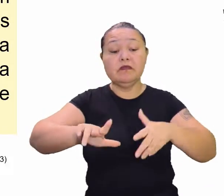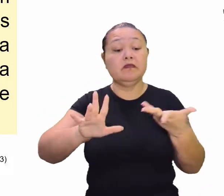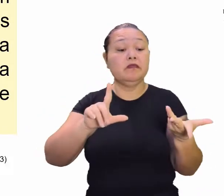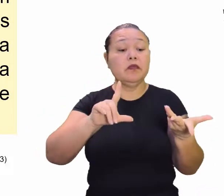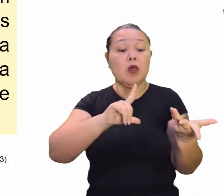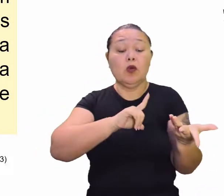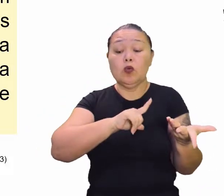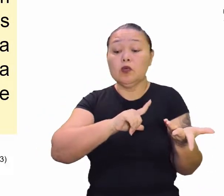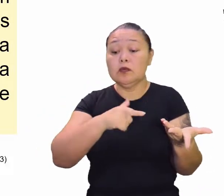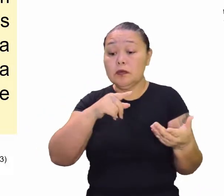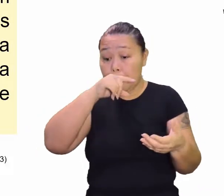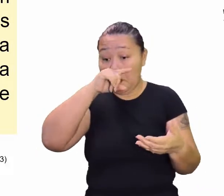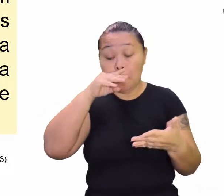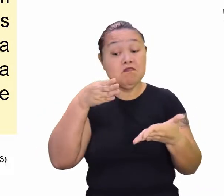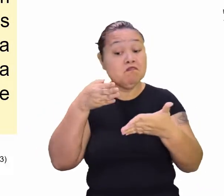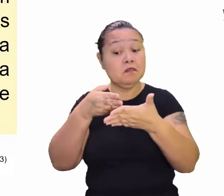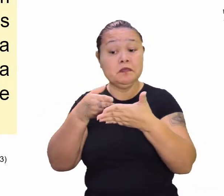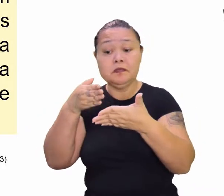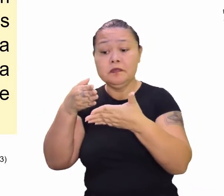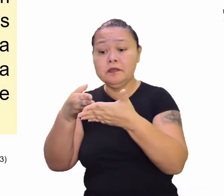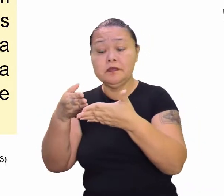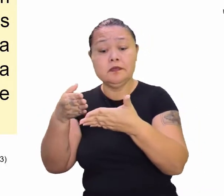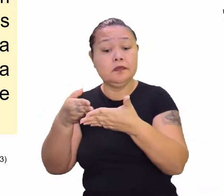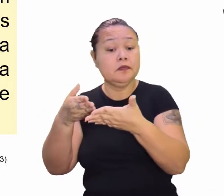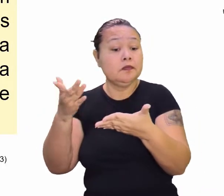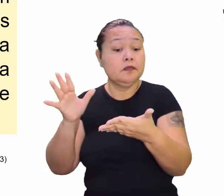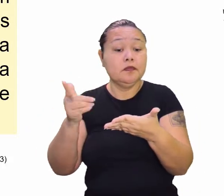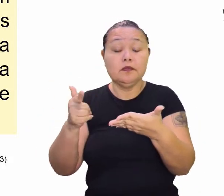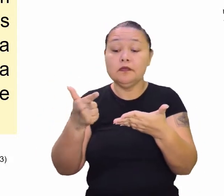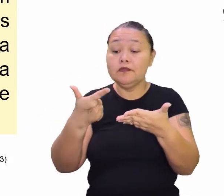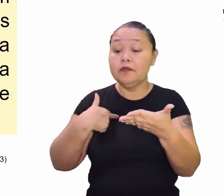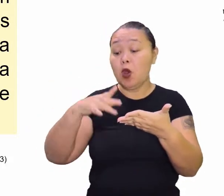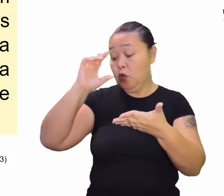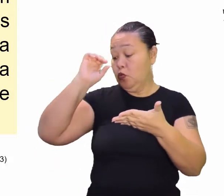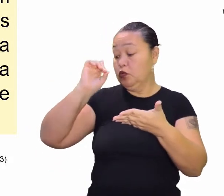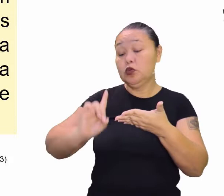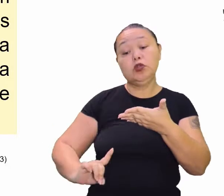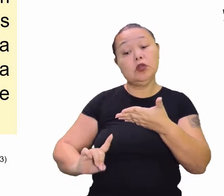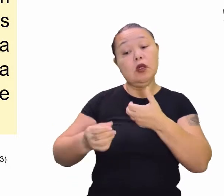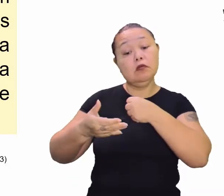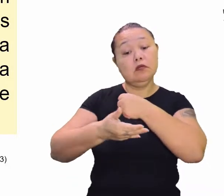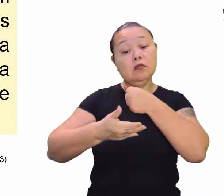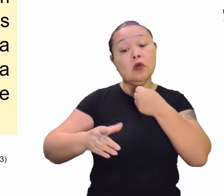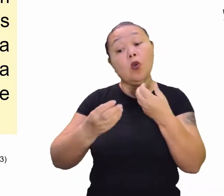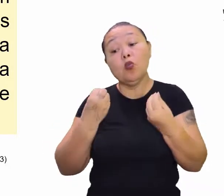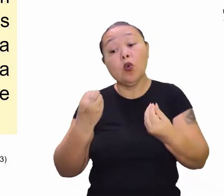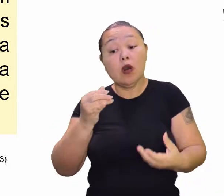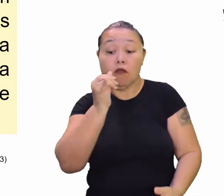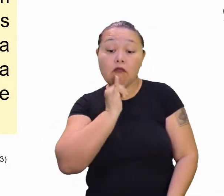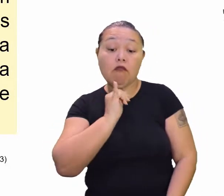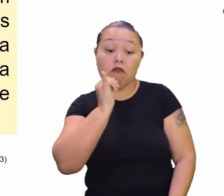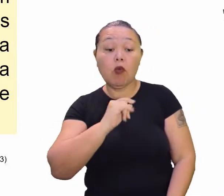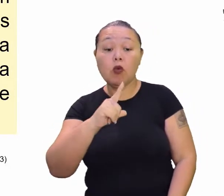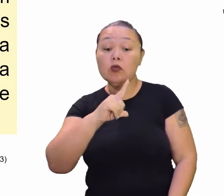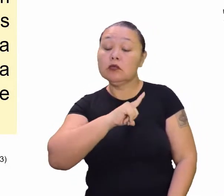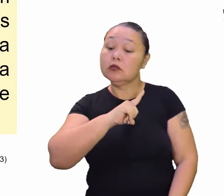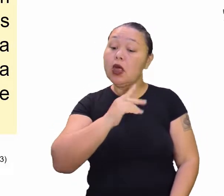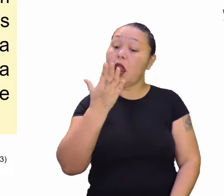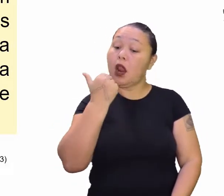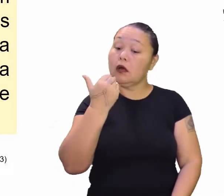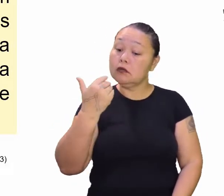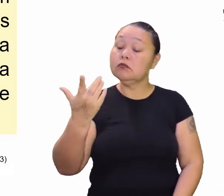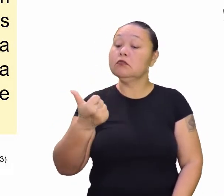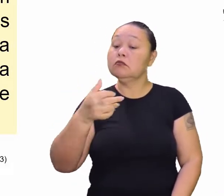privadas dos seus direitos mais básicos, como o de ter alimentação saudável,